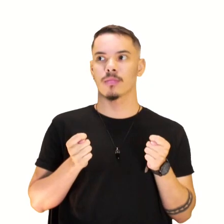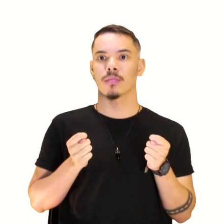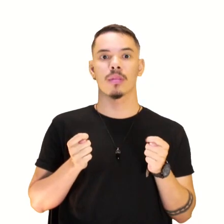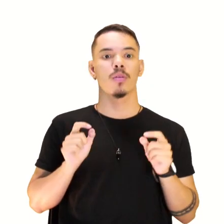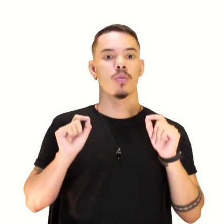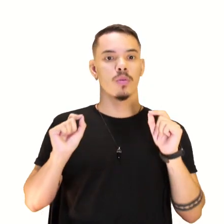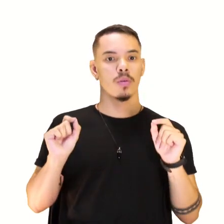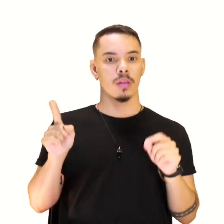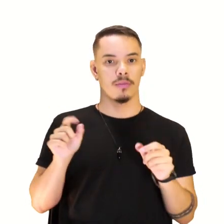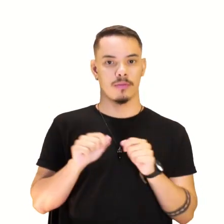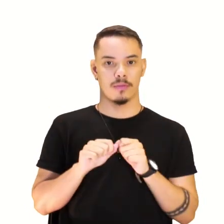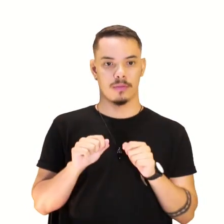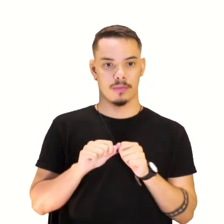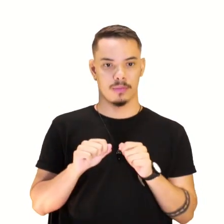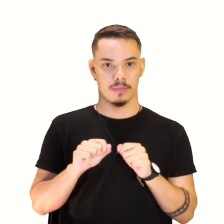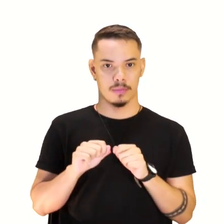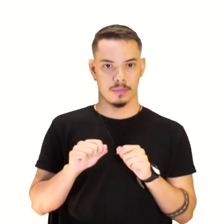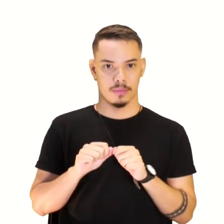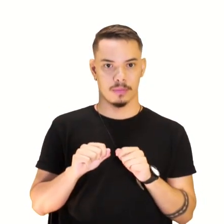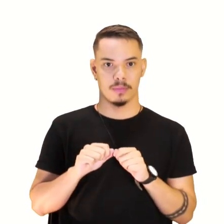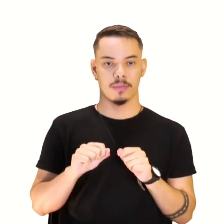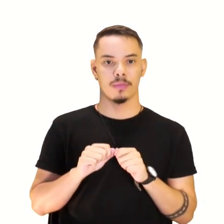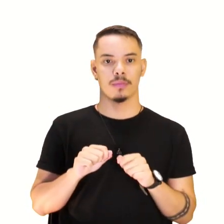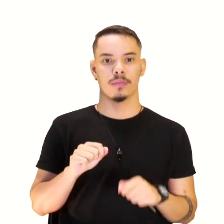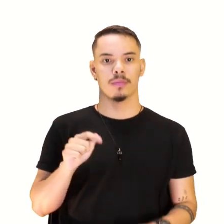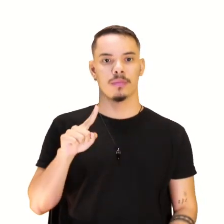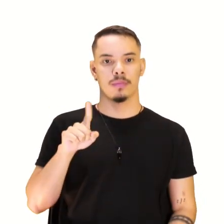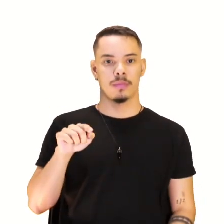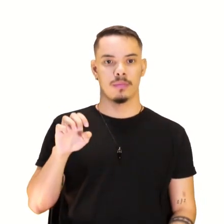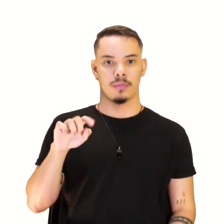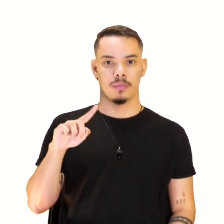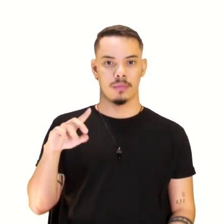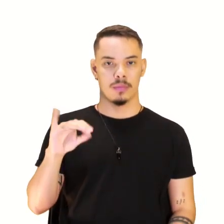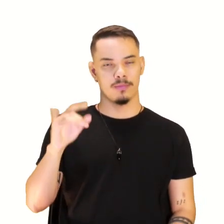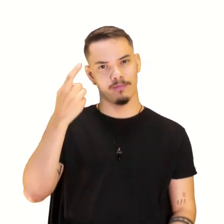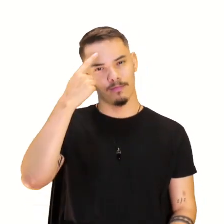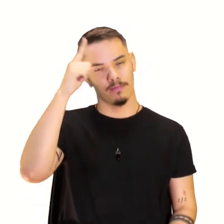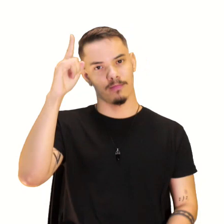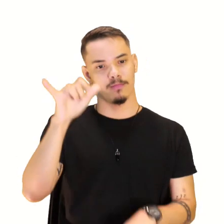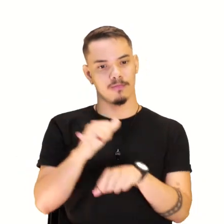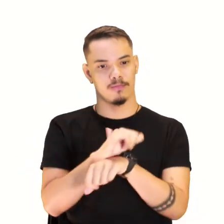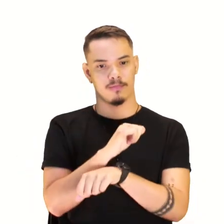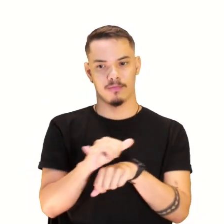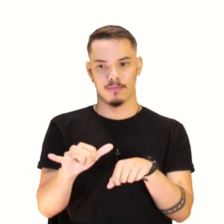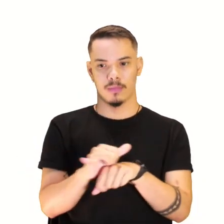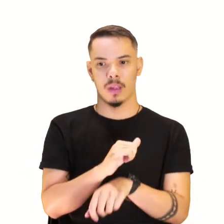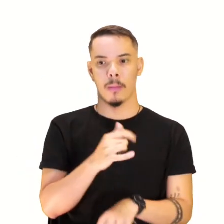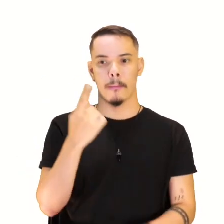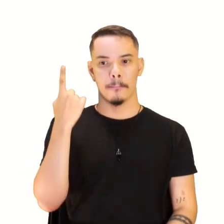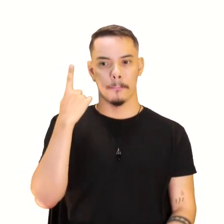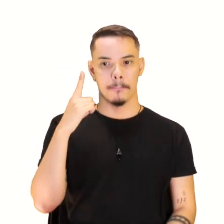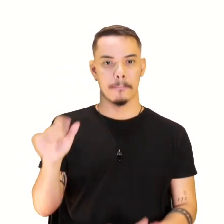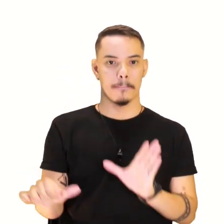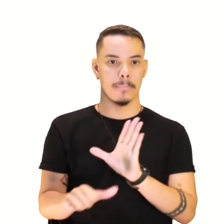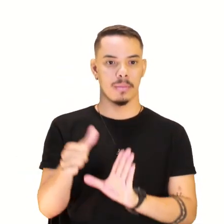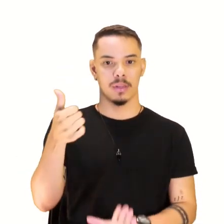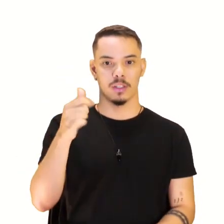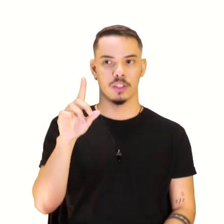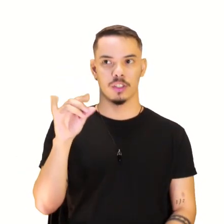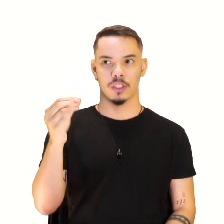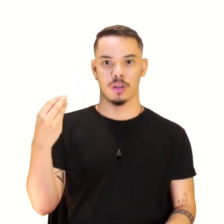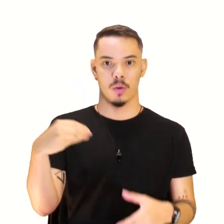que o Zezinho fez. O Zezinho criou uma estratégia. No primeiro dia, o Zezinho guardou